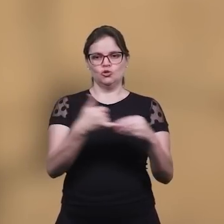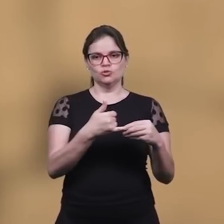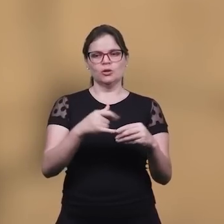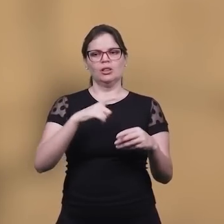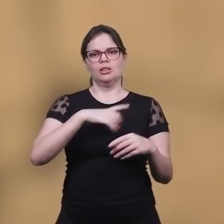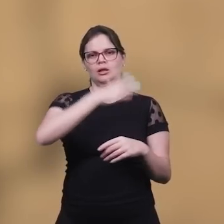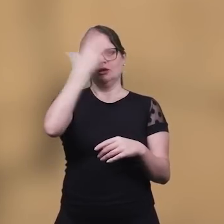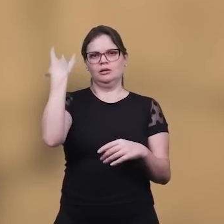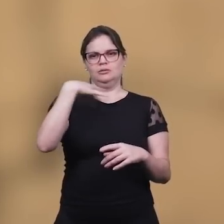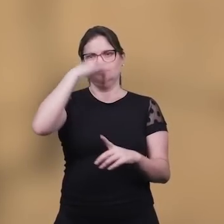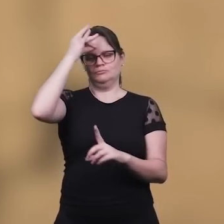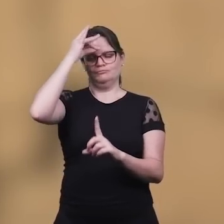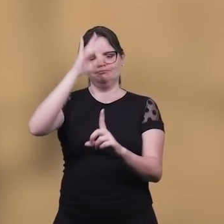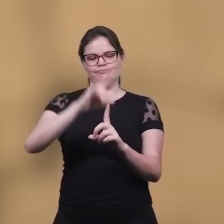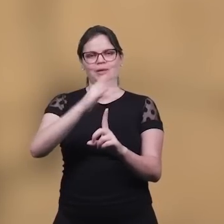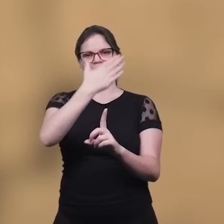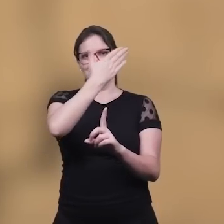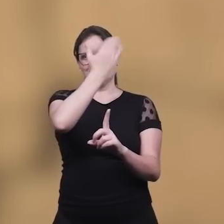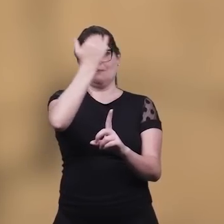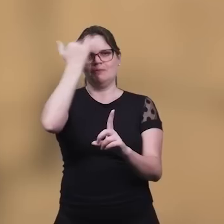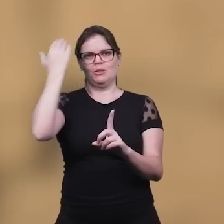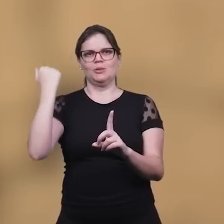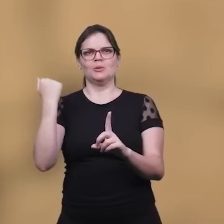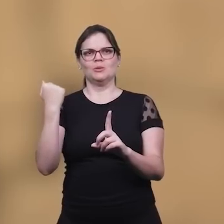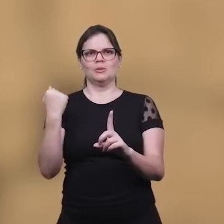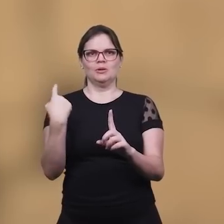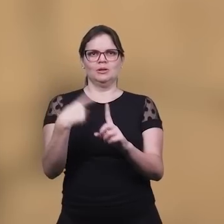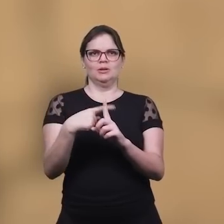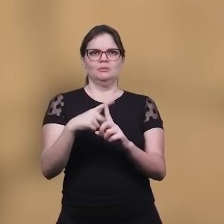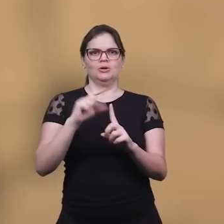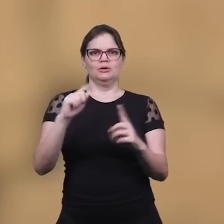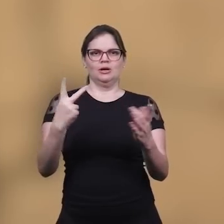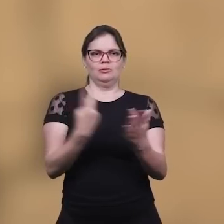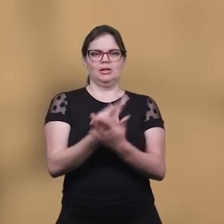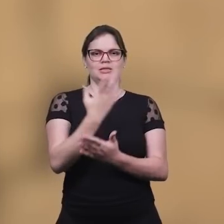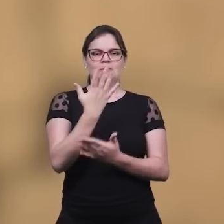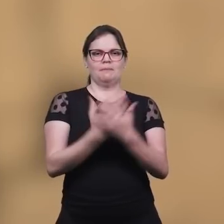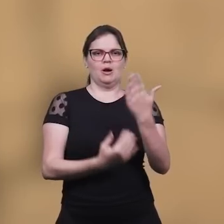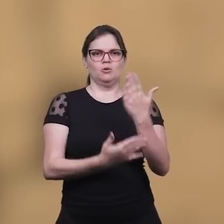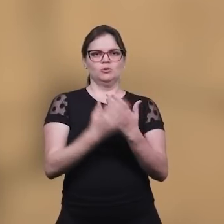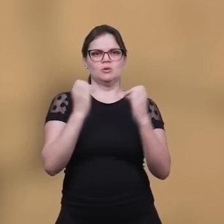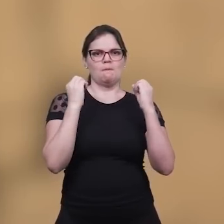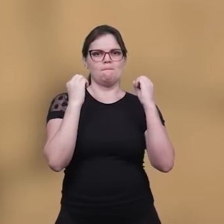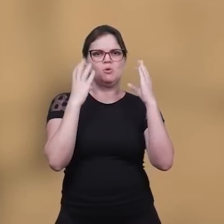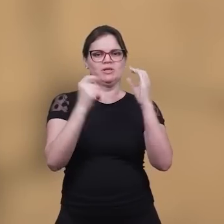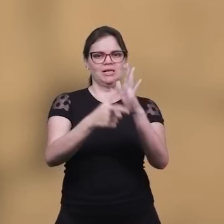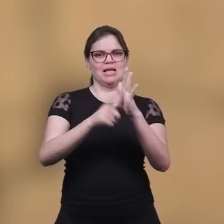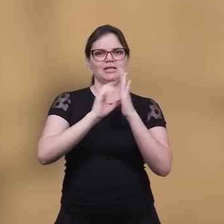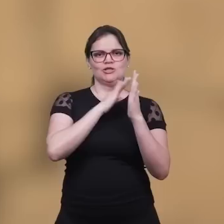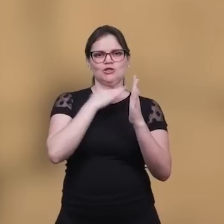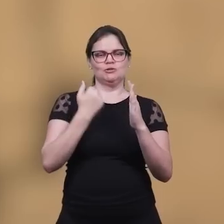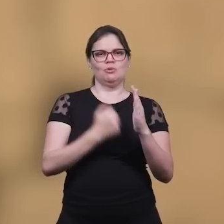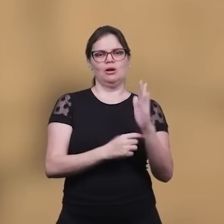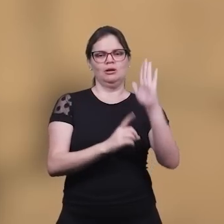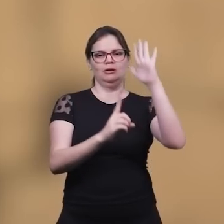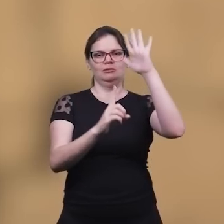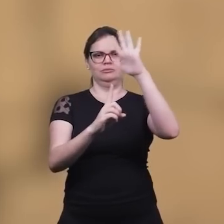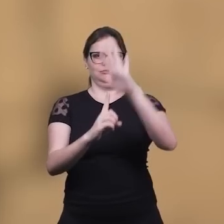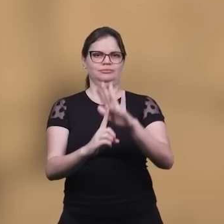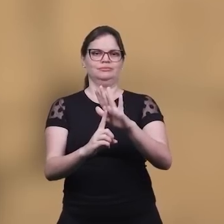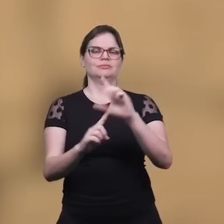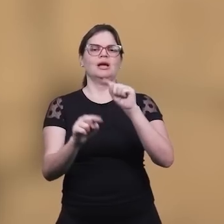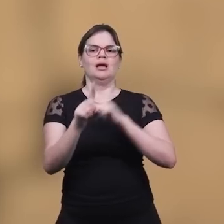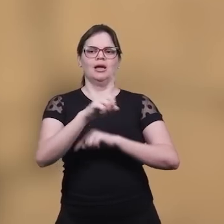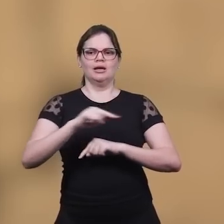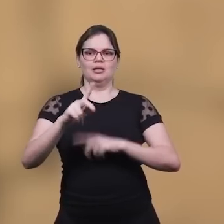que Moisés teve. Nós vamos passando o vídeo. Samuel, pode contar um pouquinho dessa história quando tu estivesse lá? O que tem lá no Monte Nebo? O que